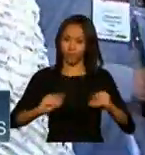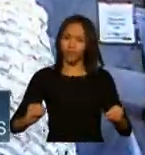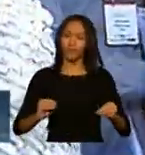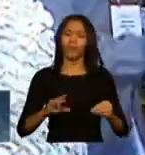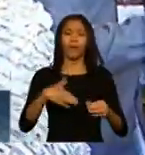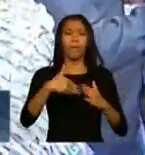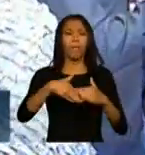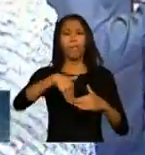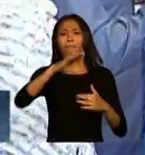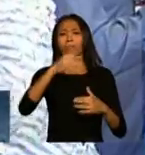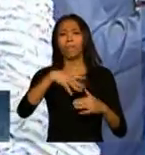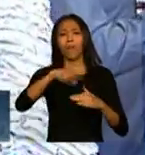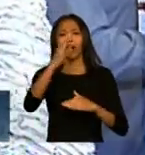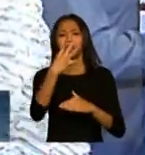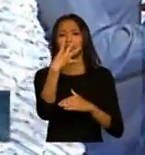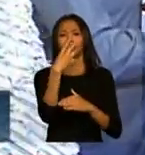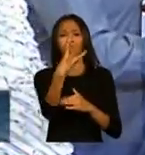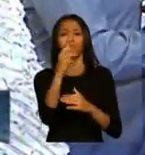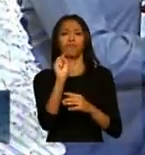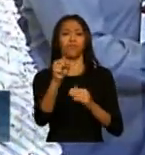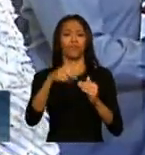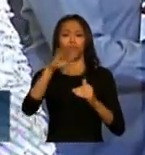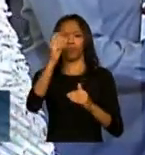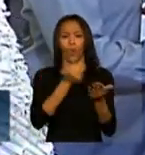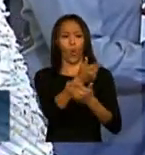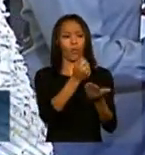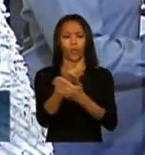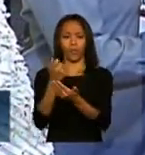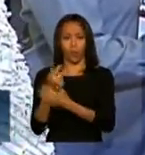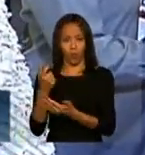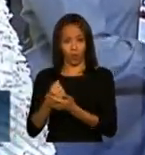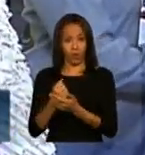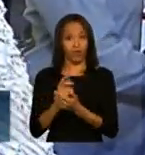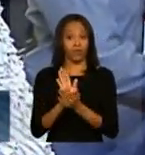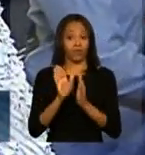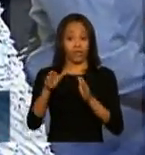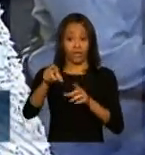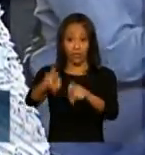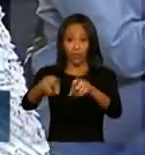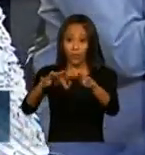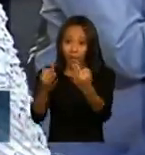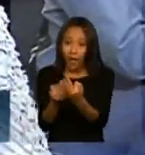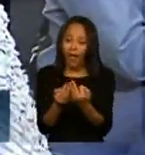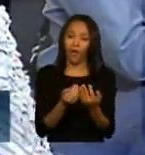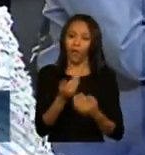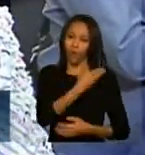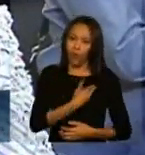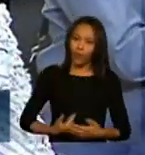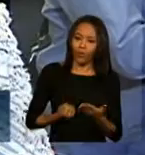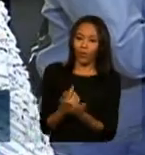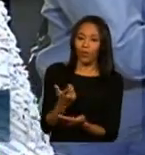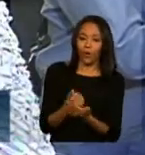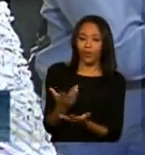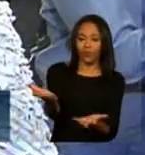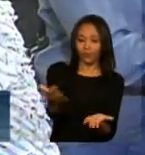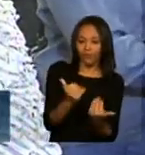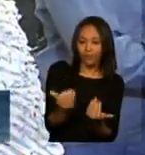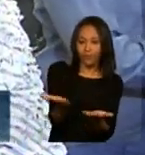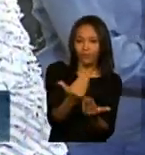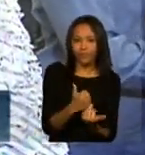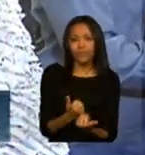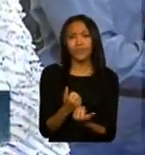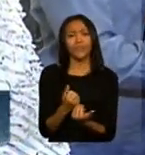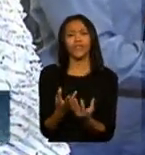3 mil itens da agricultura familiar em todo o território nacional. São mais de 180 mil agricultores familiares que